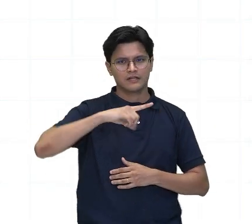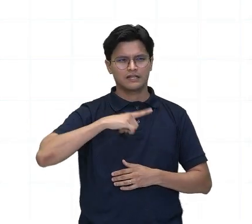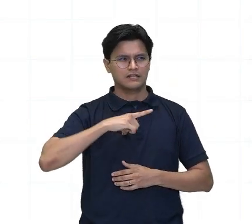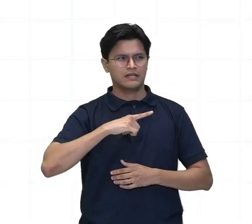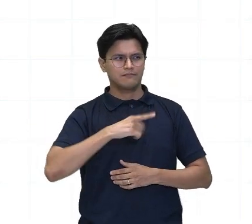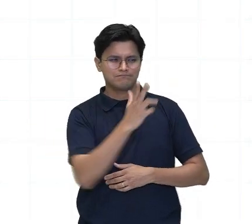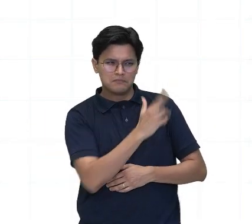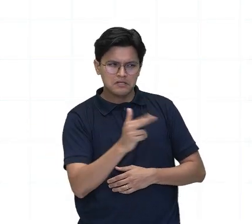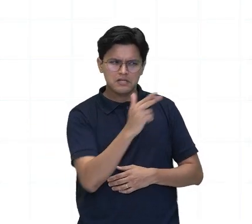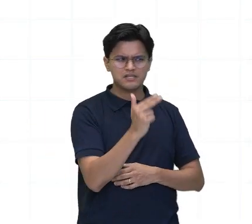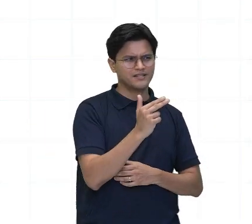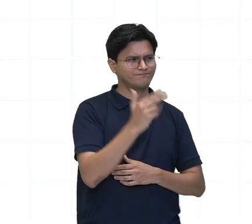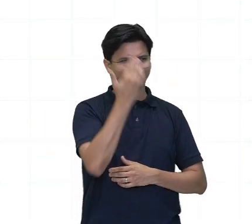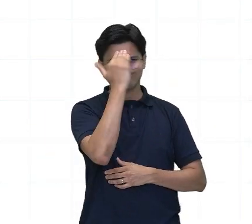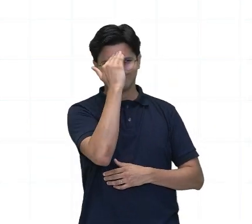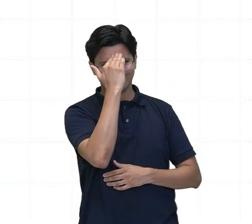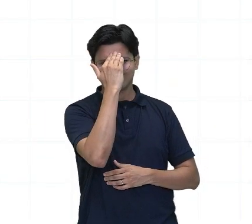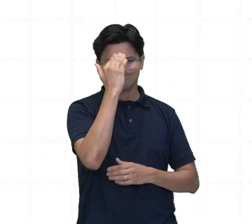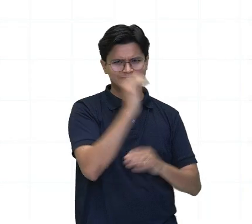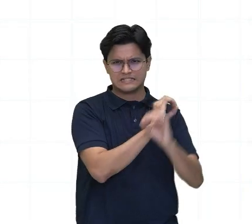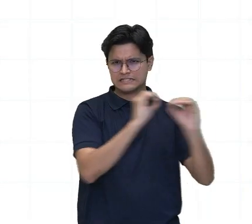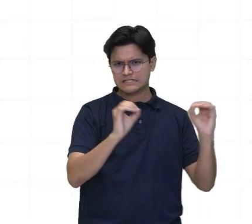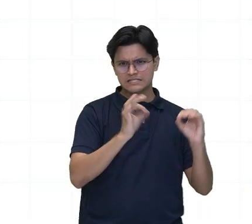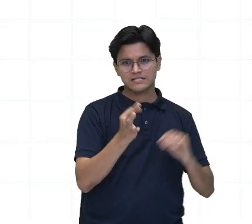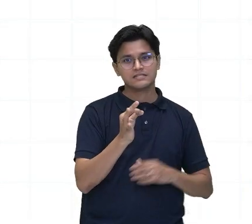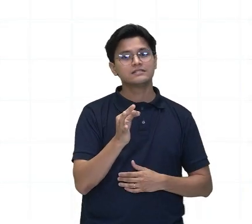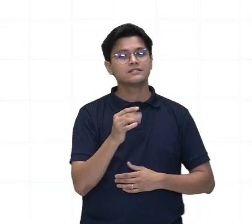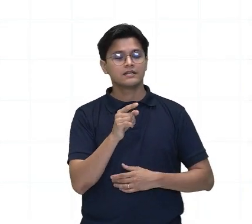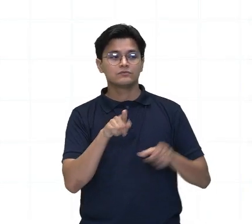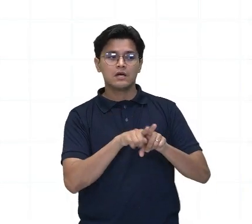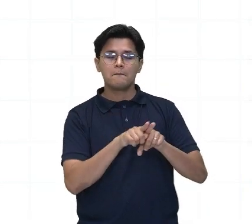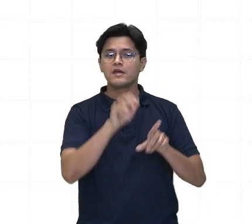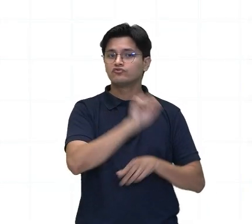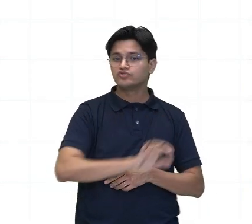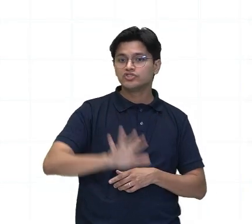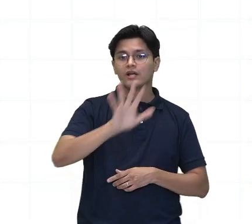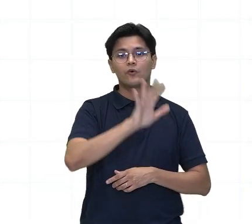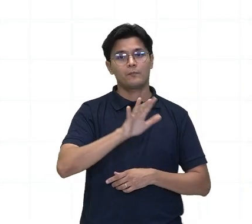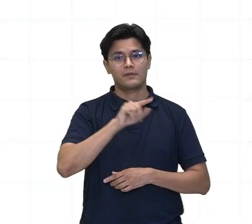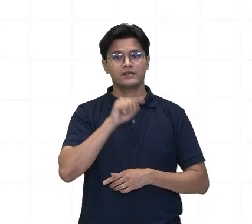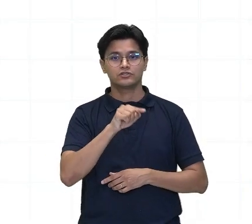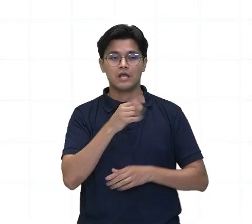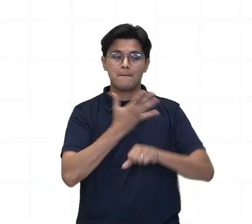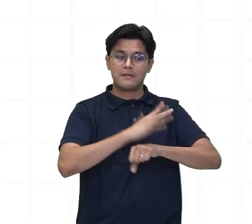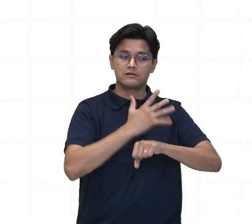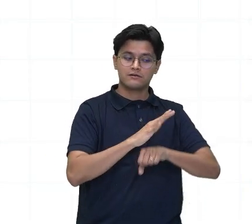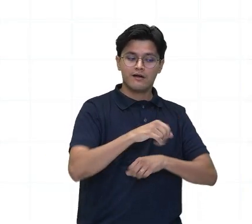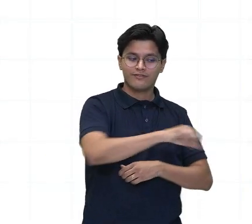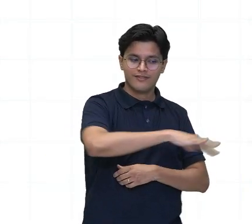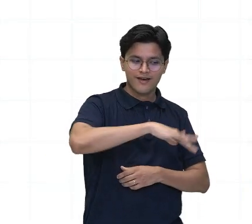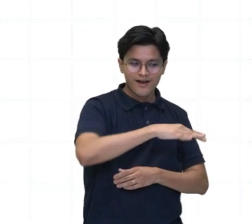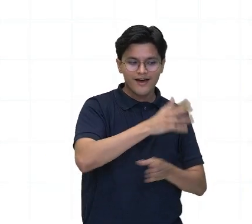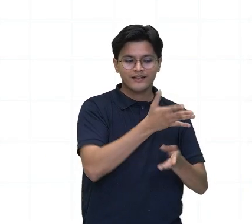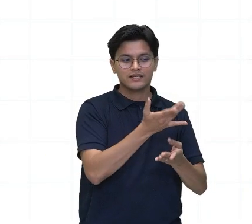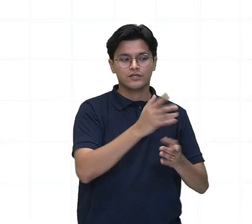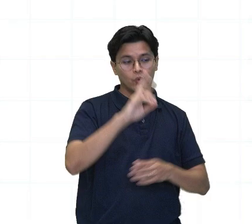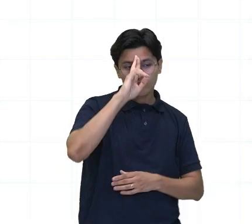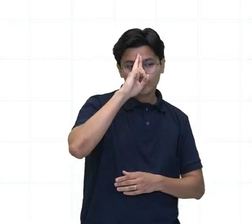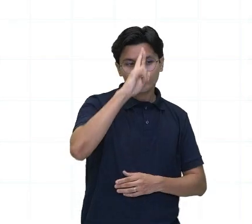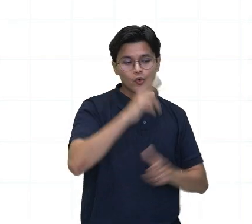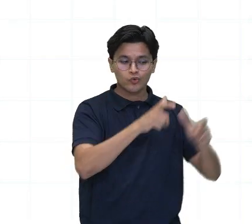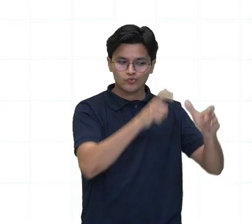aleatórios, e geralmente é feito em ambientes que não foi permitido ser feito essa comunicação, tá bom? Então, vamos